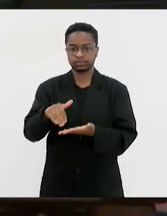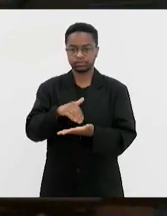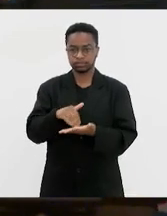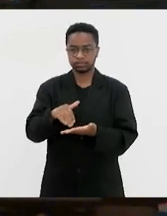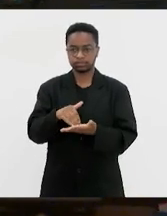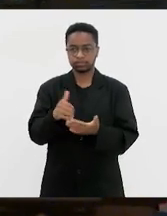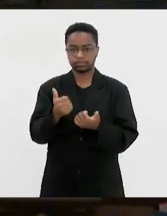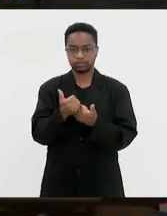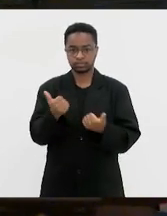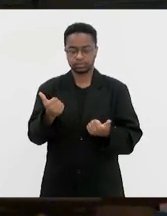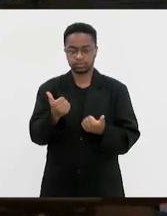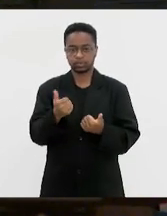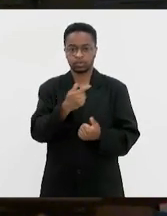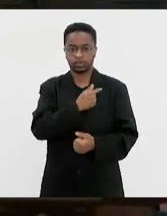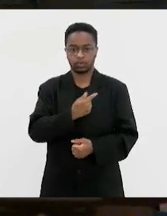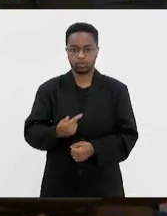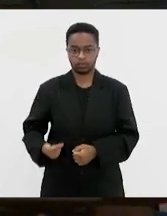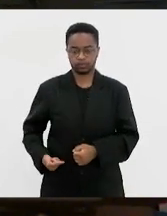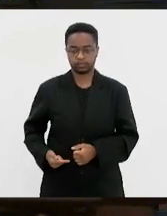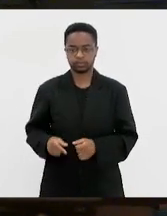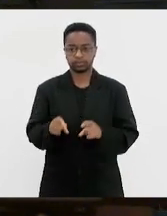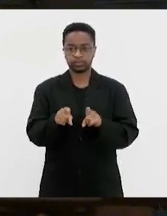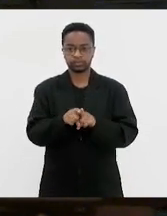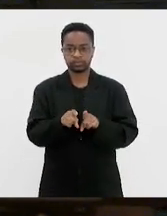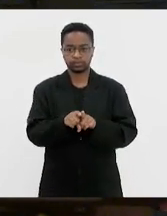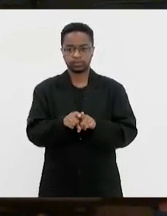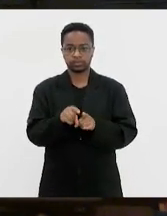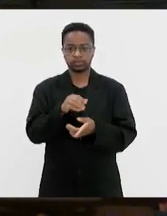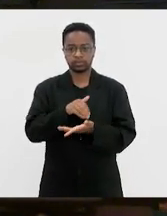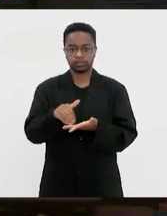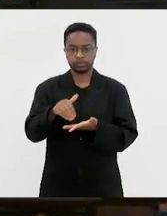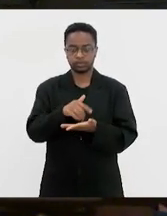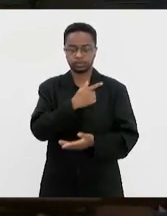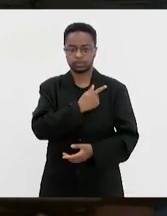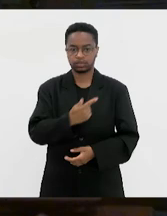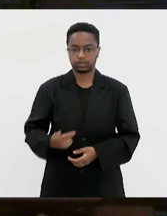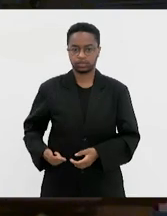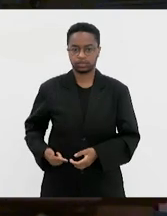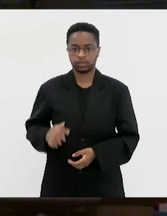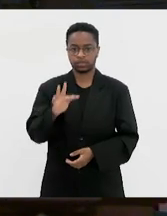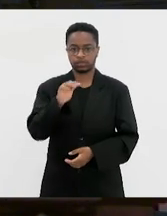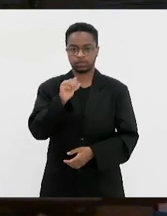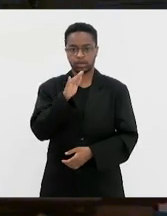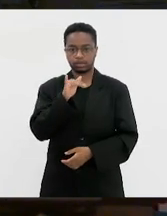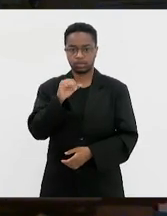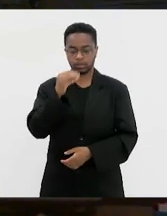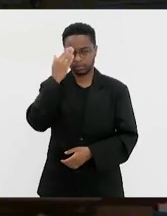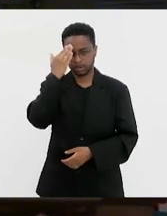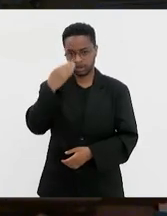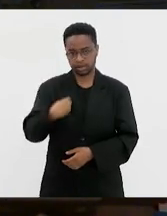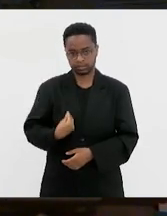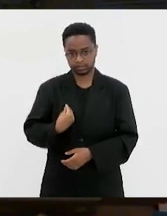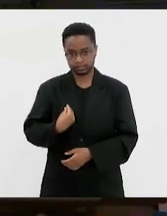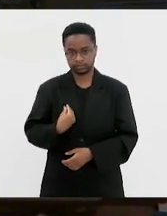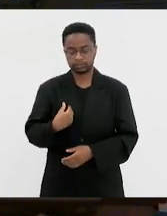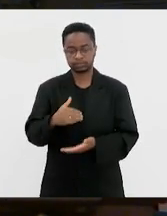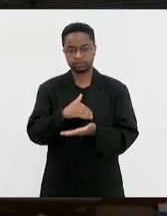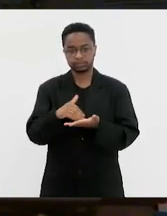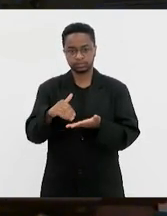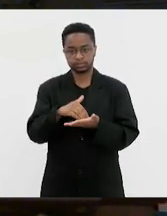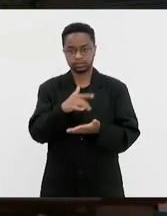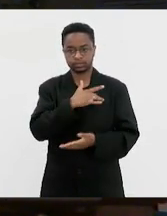subsecretário de Governança. Nosso secretário de Governança, Fábio Baense, obrigado pela presença. Nosso secretário de